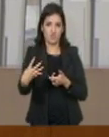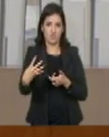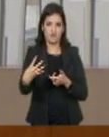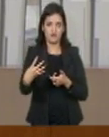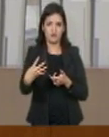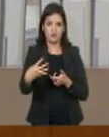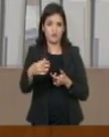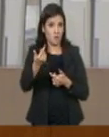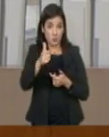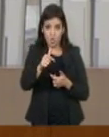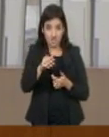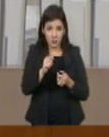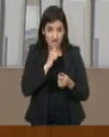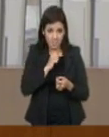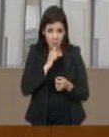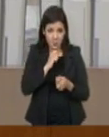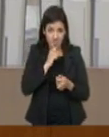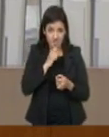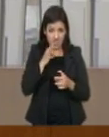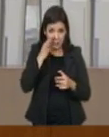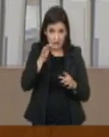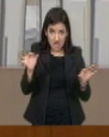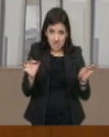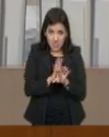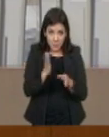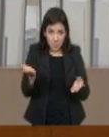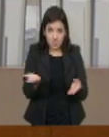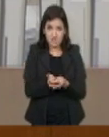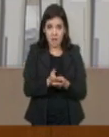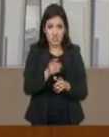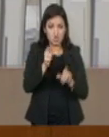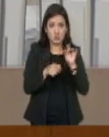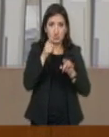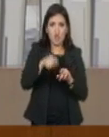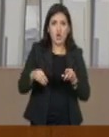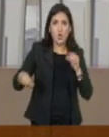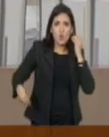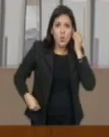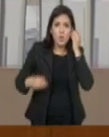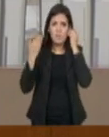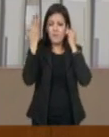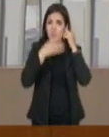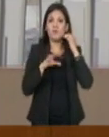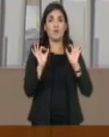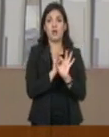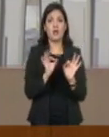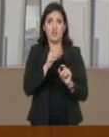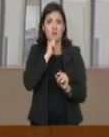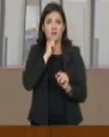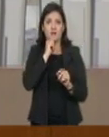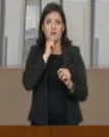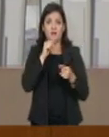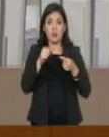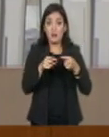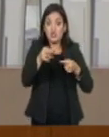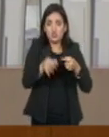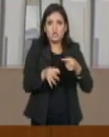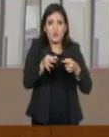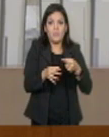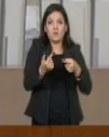sem nenhuma condenação, sem nenhum juízo de culpa sequer do juiz de primeiro grau,